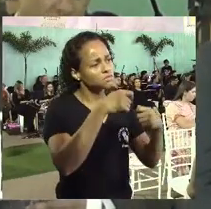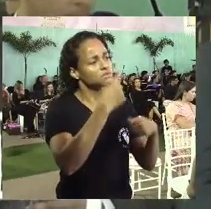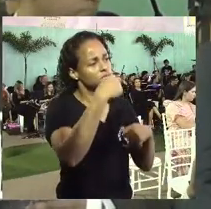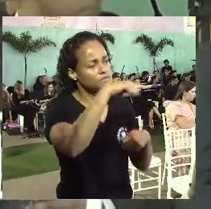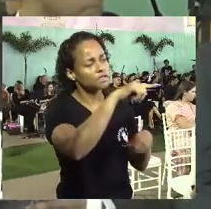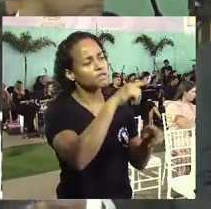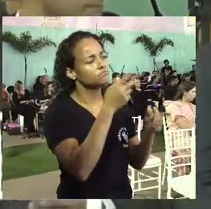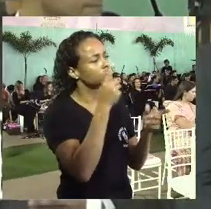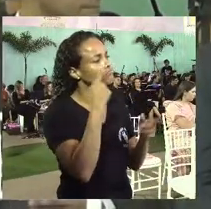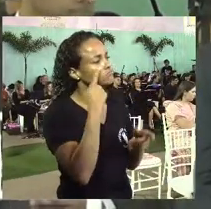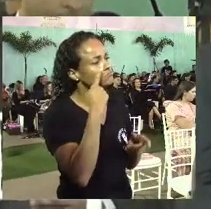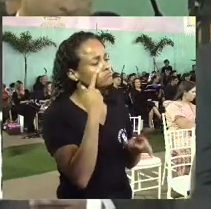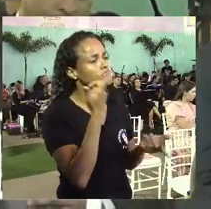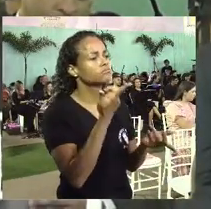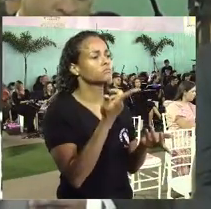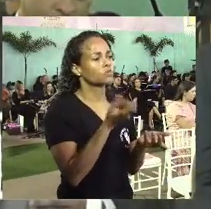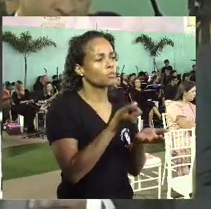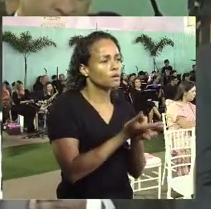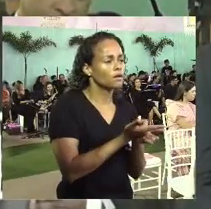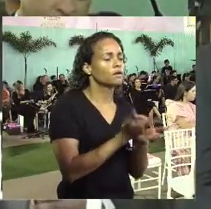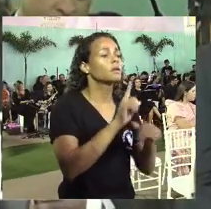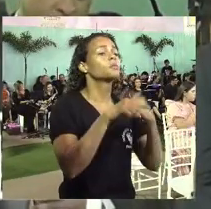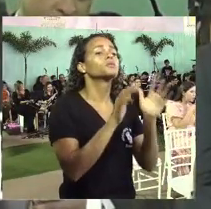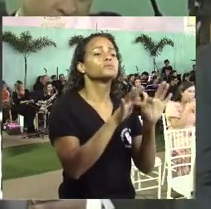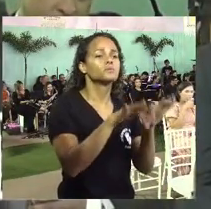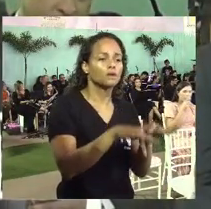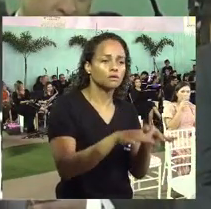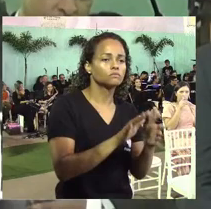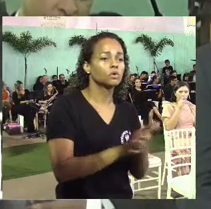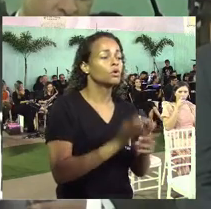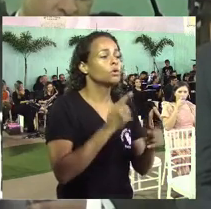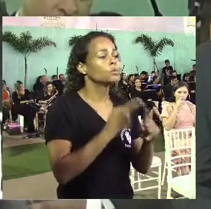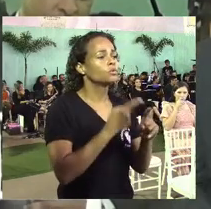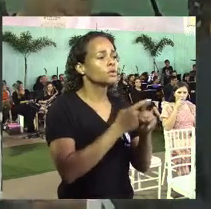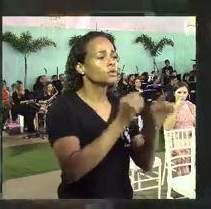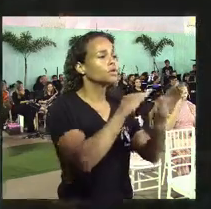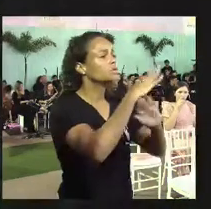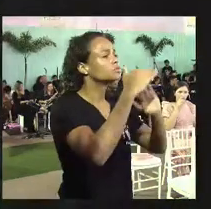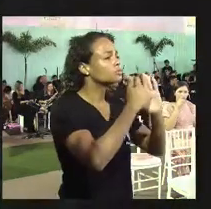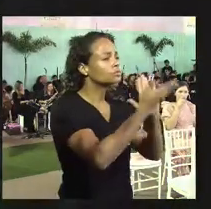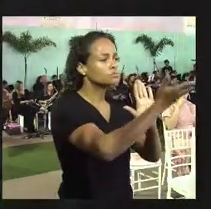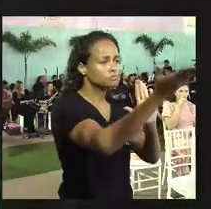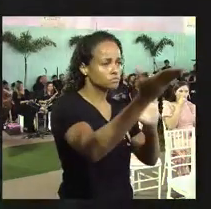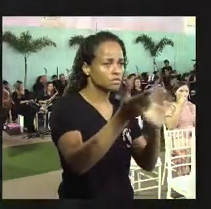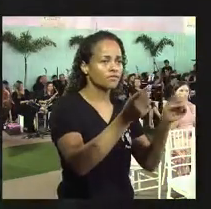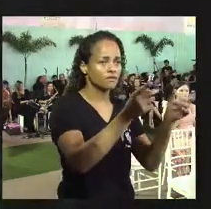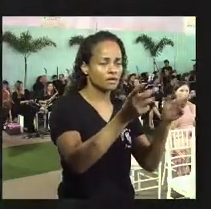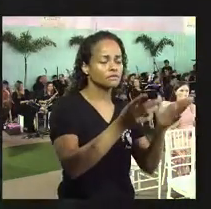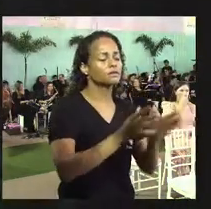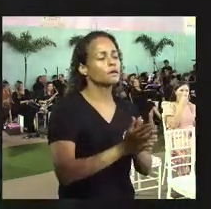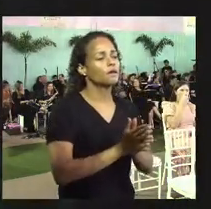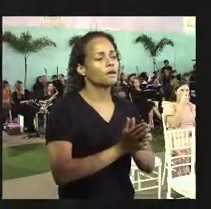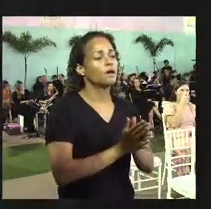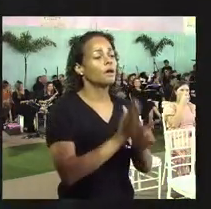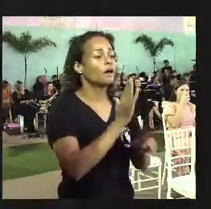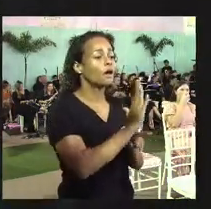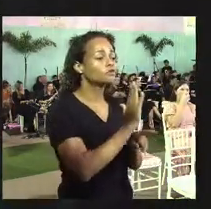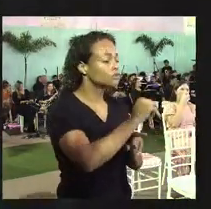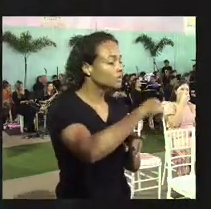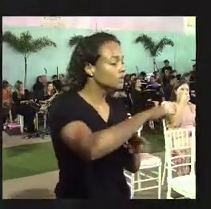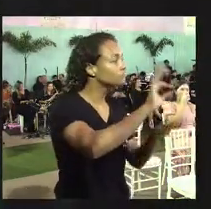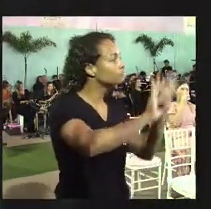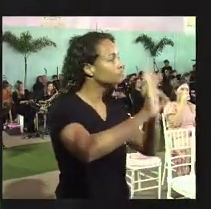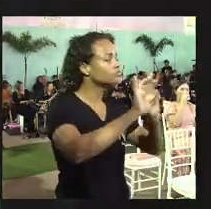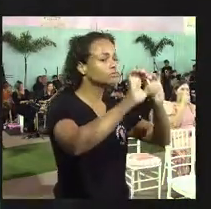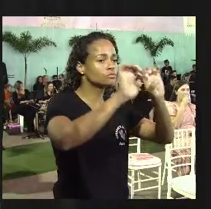tipos de comidas claro que no final do trabalho porque tudo isso serve para manter este evento tudo um se você come